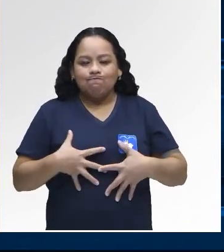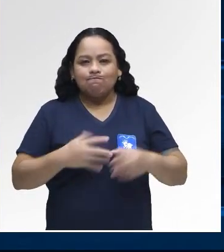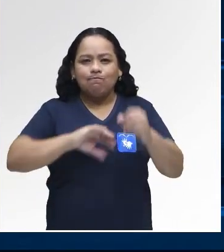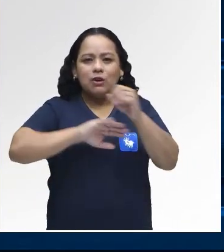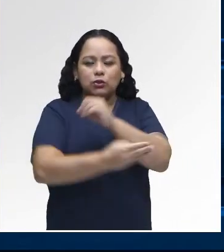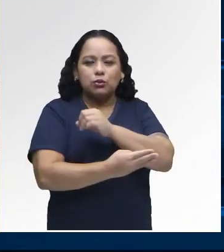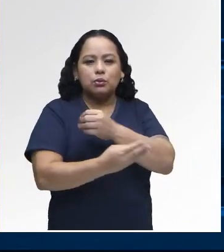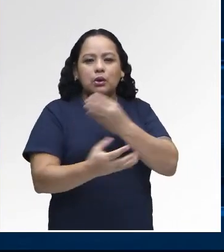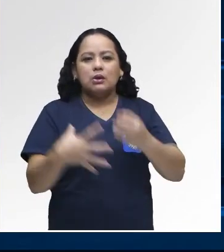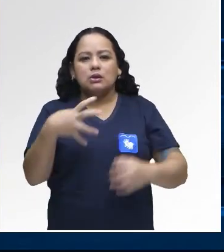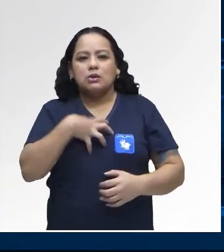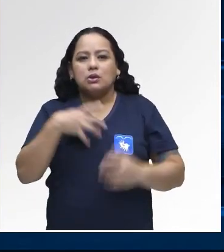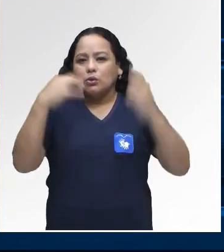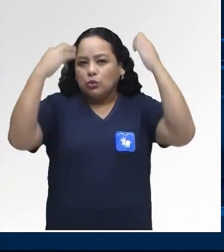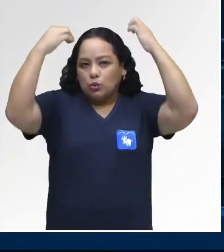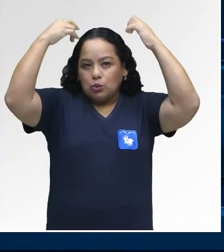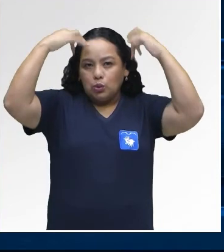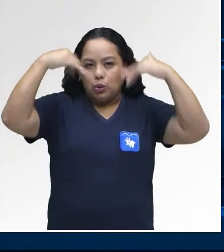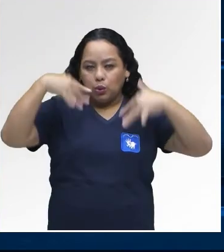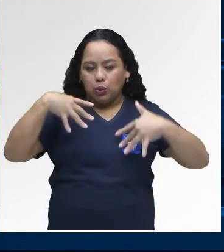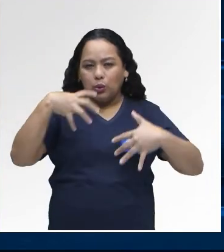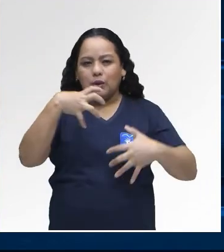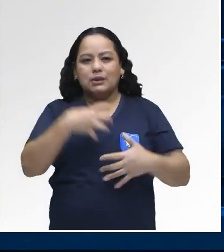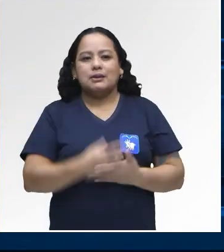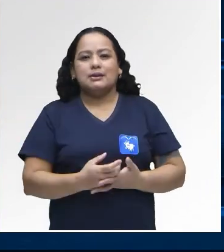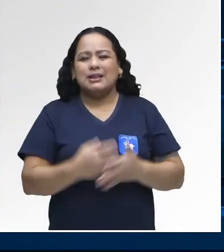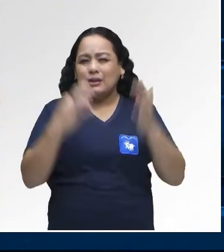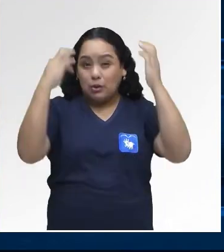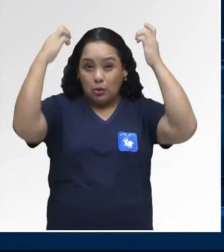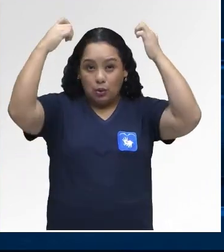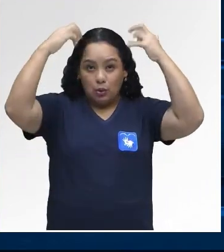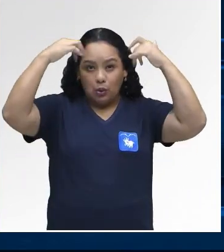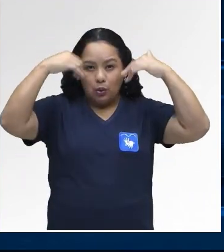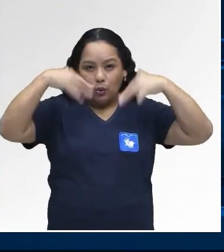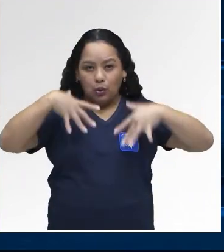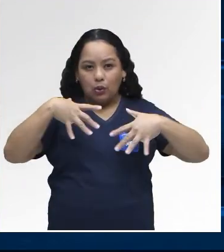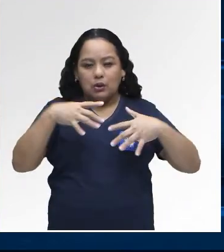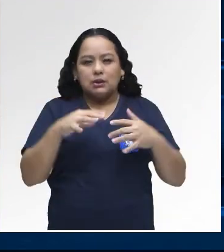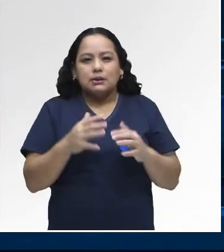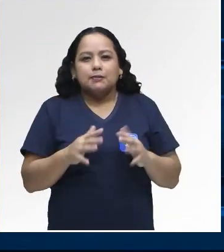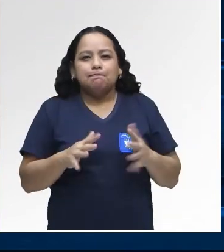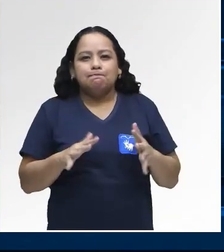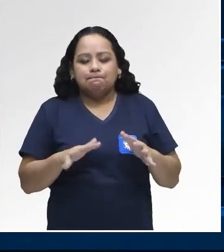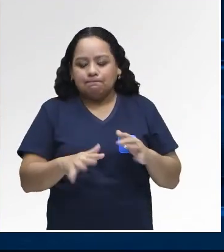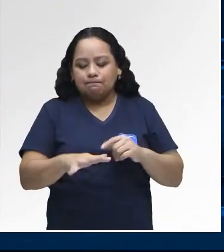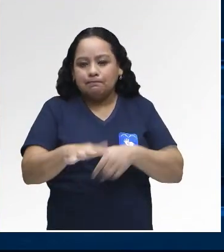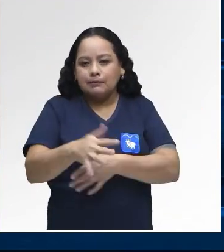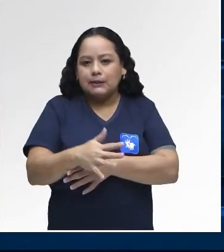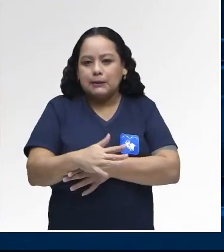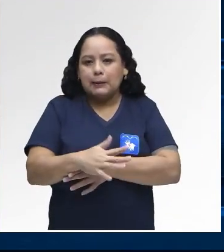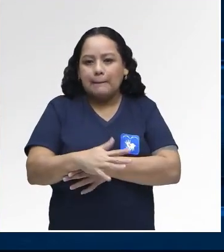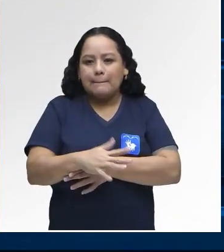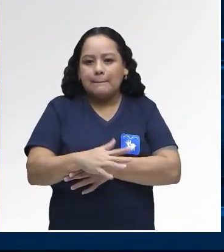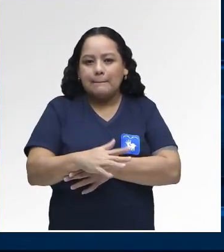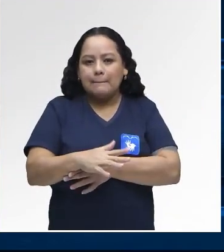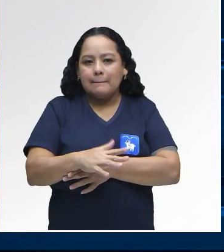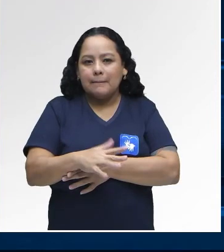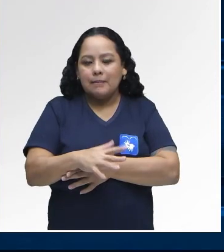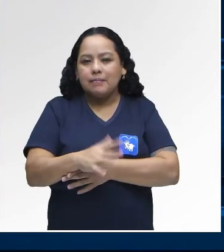sintomas são sudorese, que é excesso de suor, né? Tremores, a pessoa ela começa a